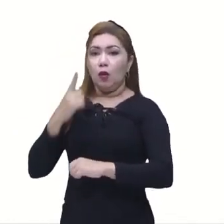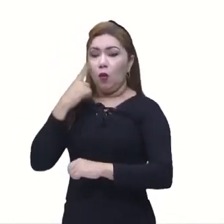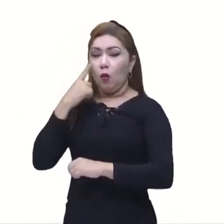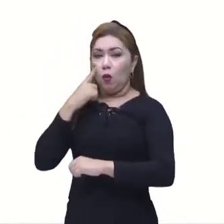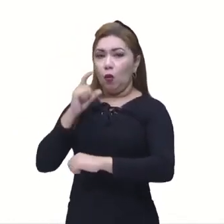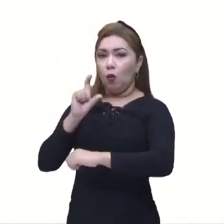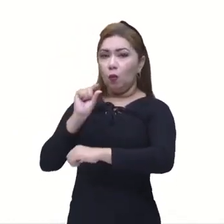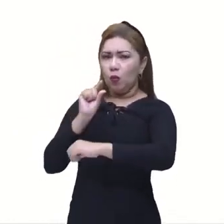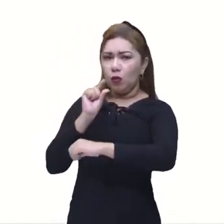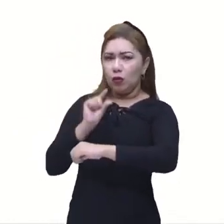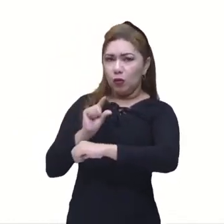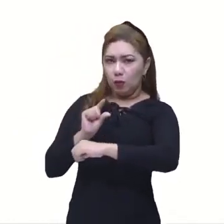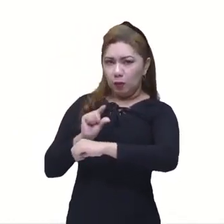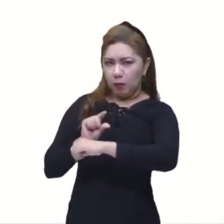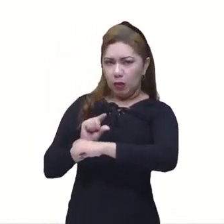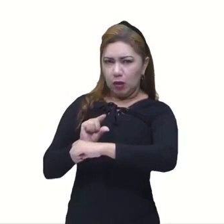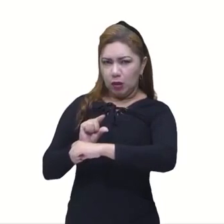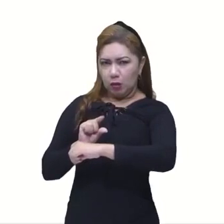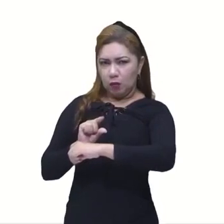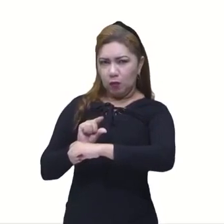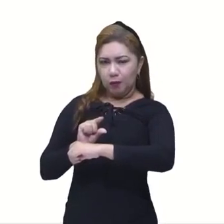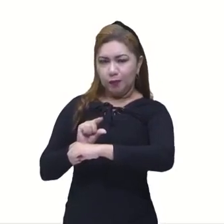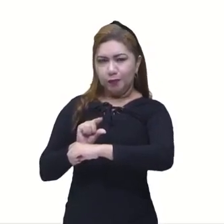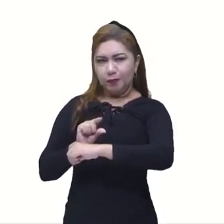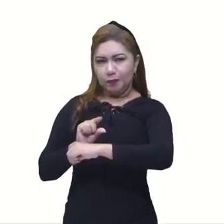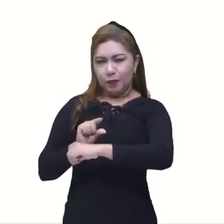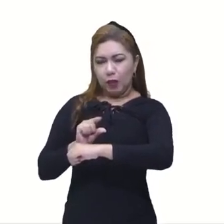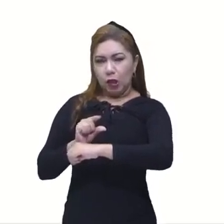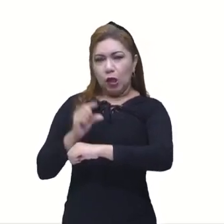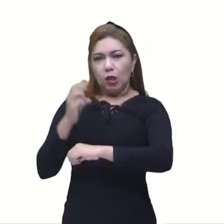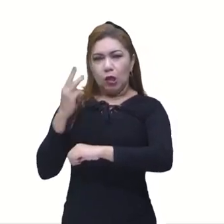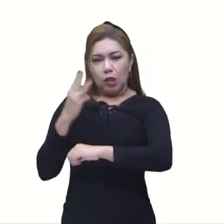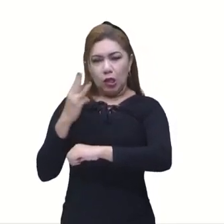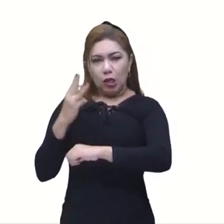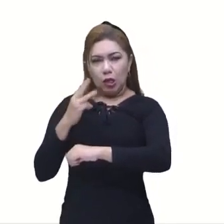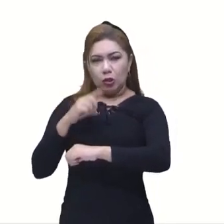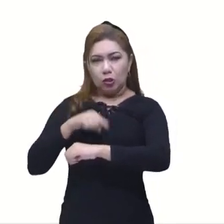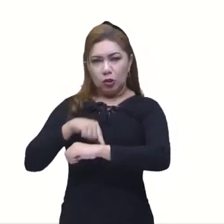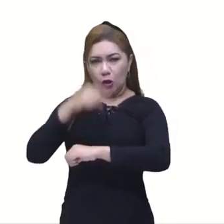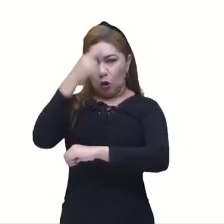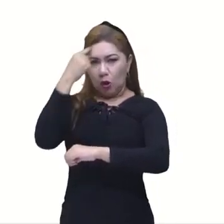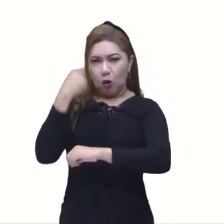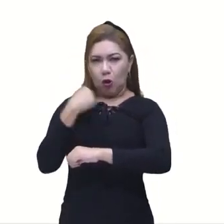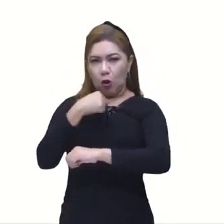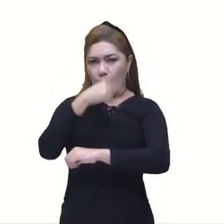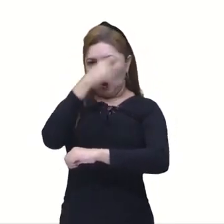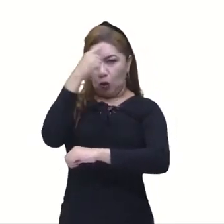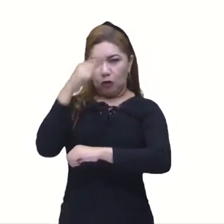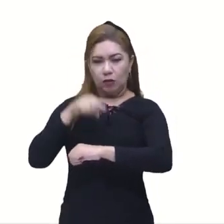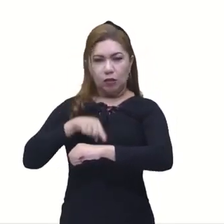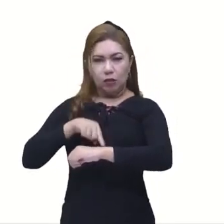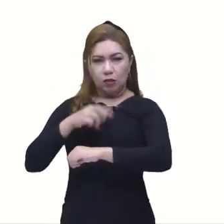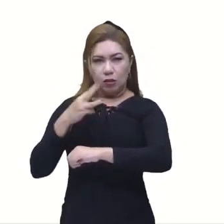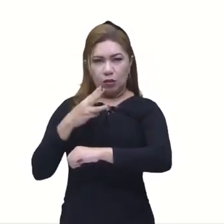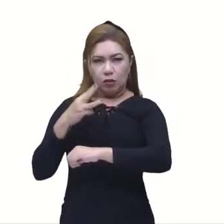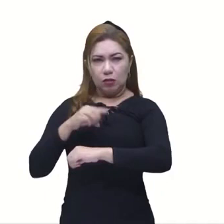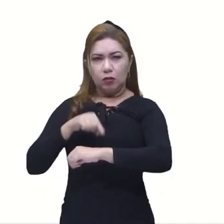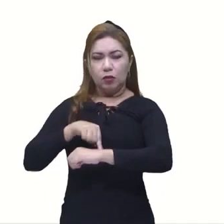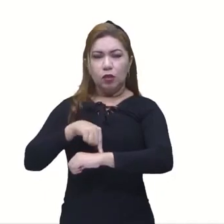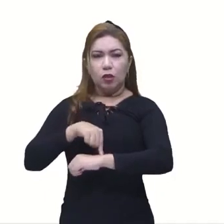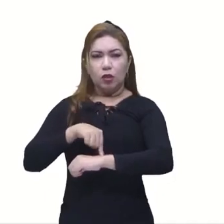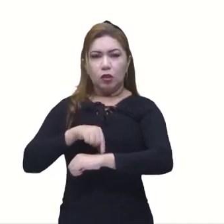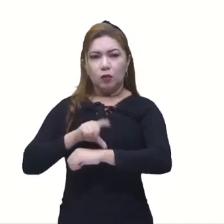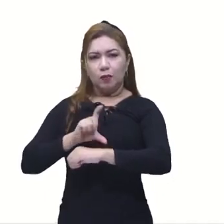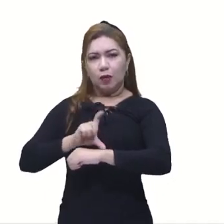onde? No 3. Então, são 3 horas. Quantos minutos, professor? O ponteiro maior está onde? No 8. E o